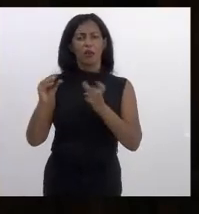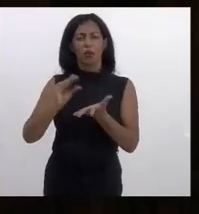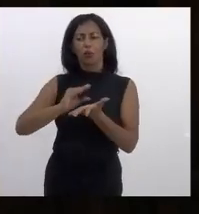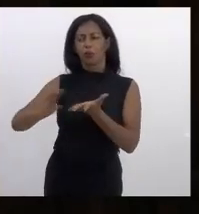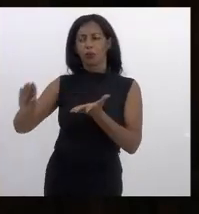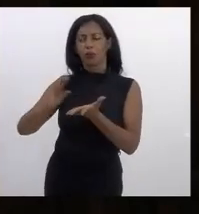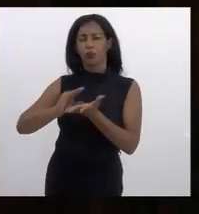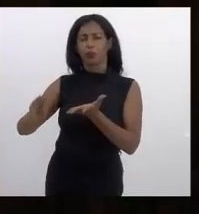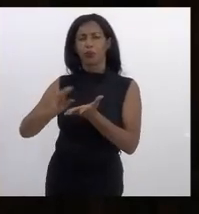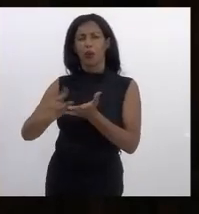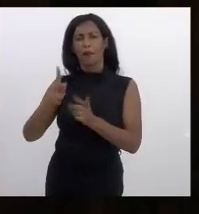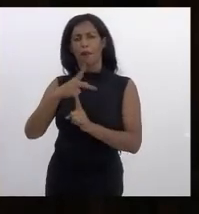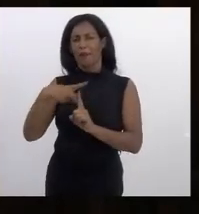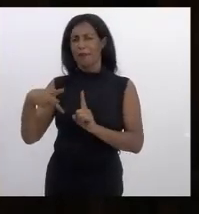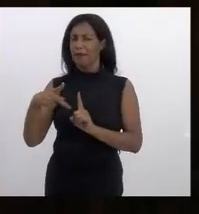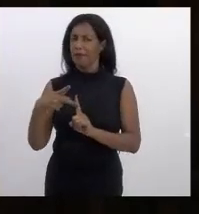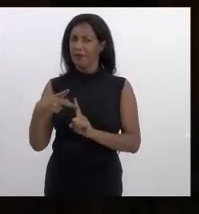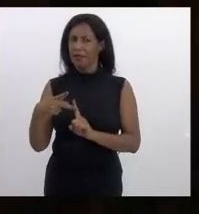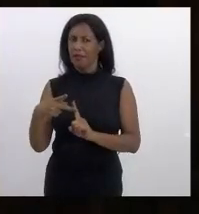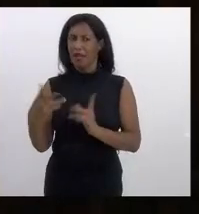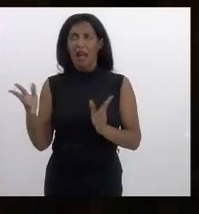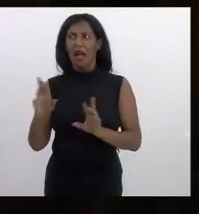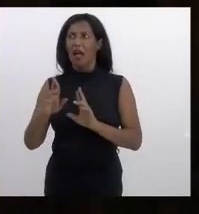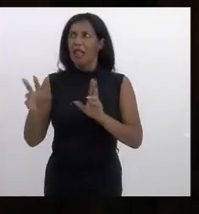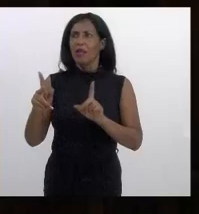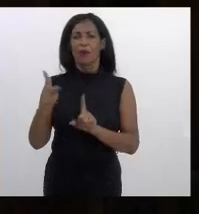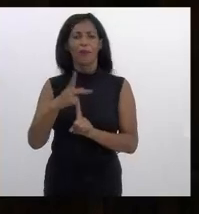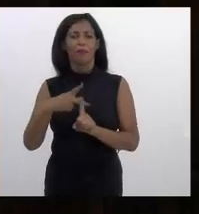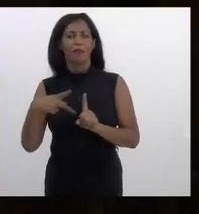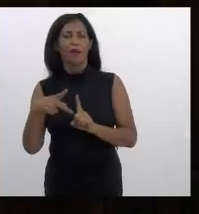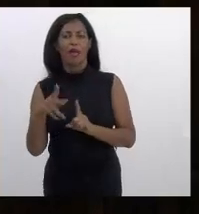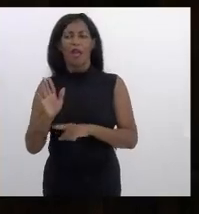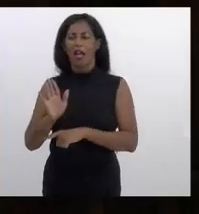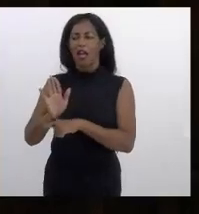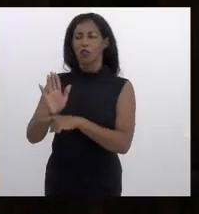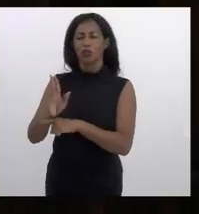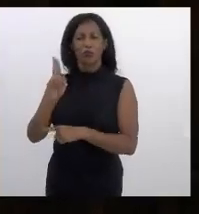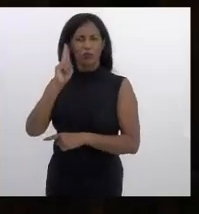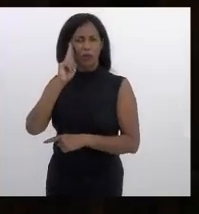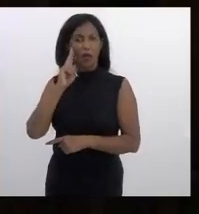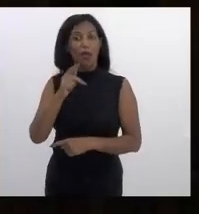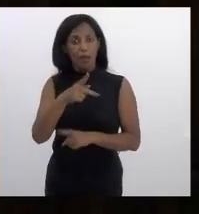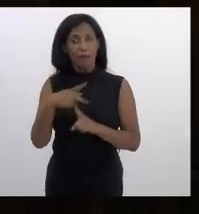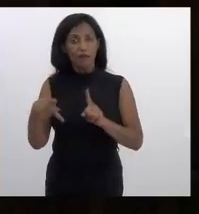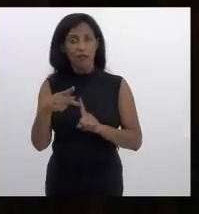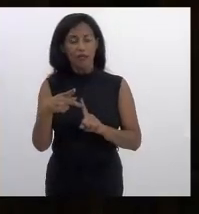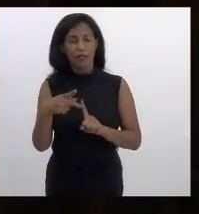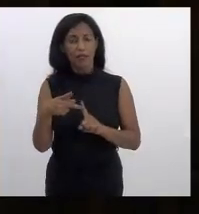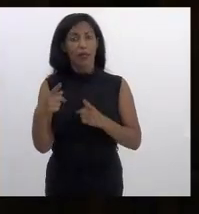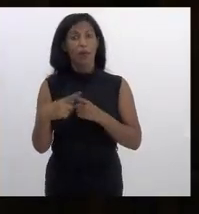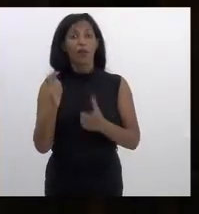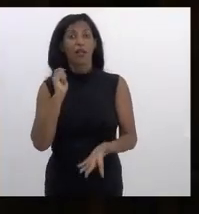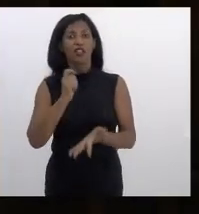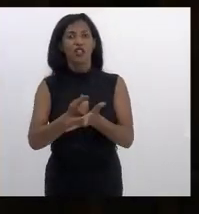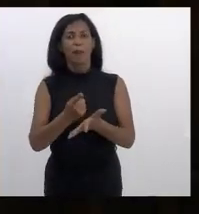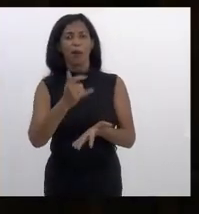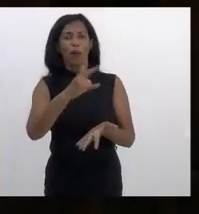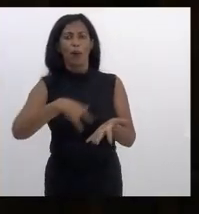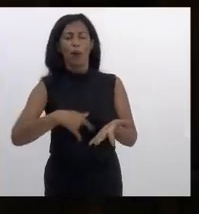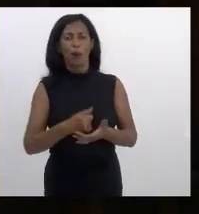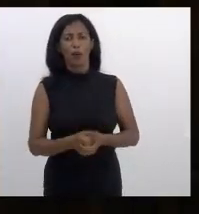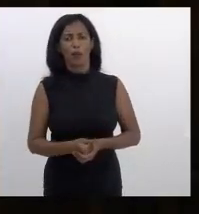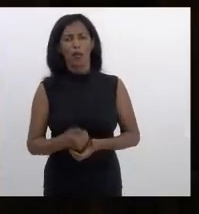contribuição previdenciária e não é Previdência é contribuição militar e na que não é Previdência porque ela já pagou a conta